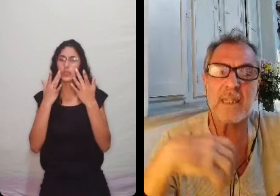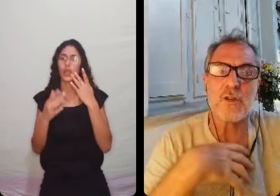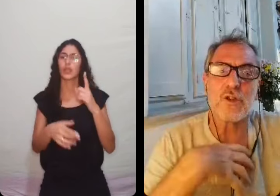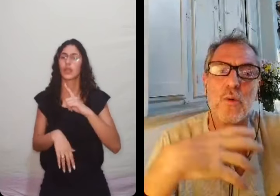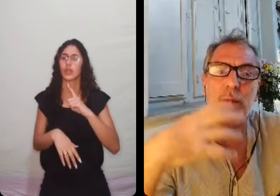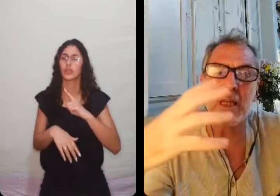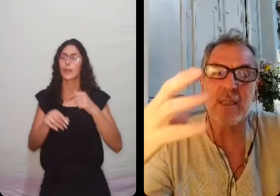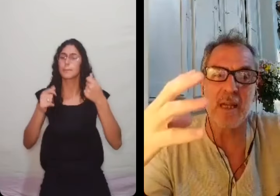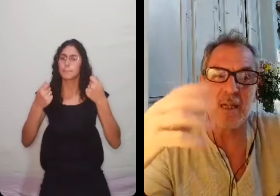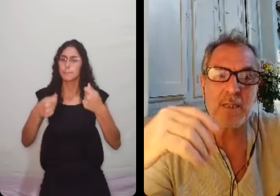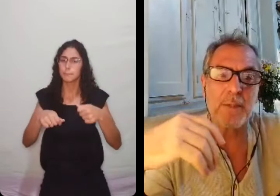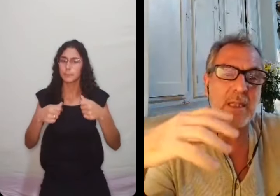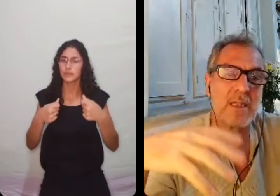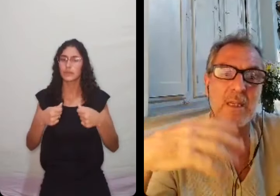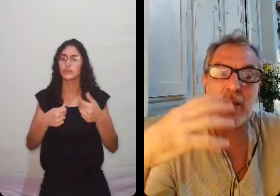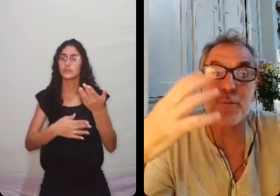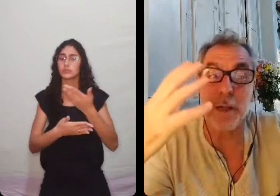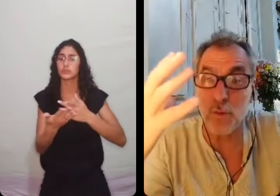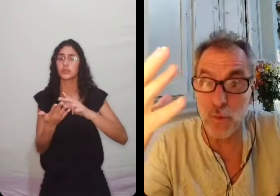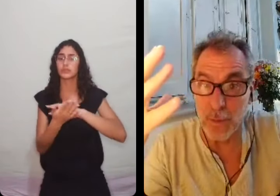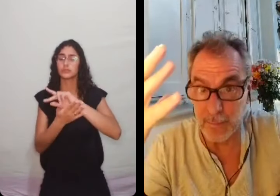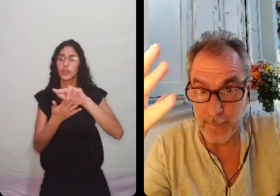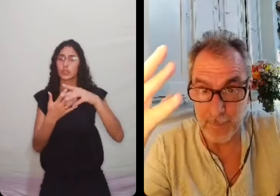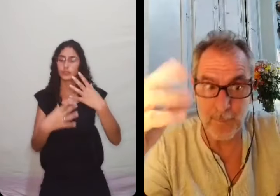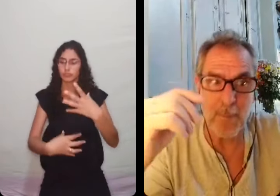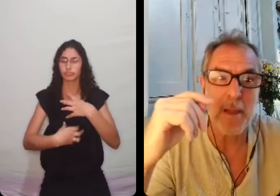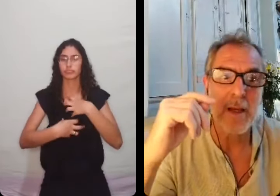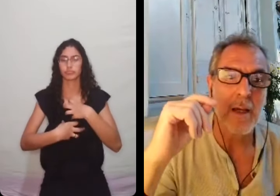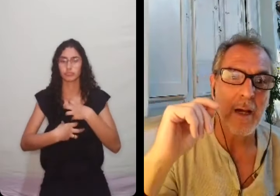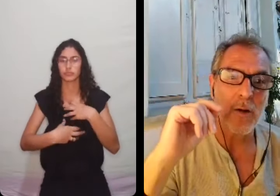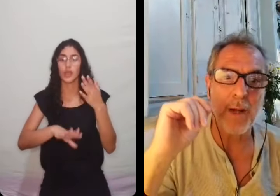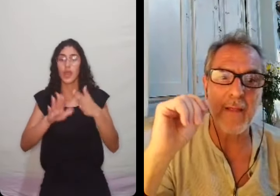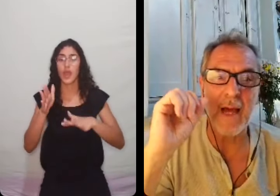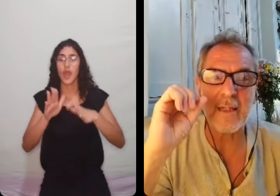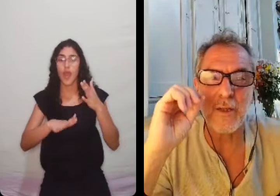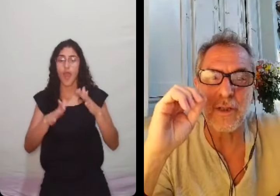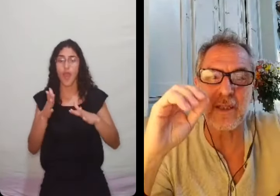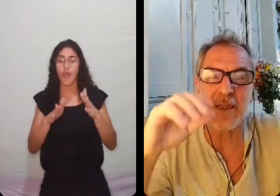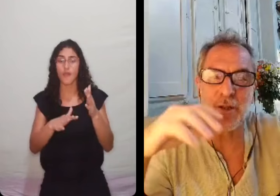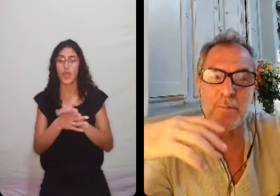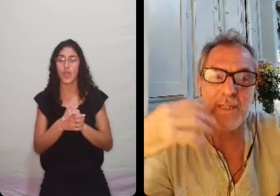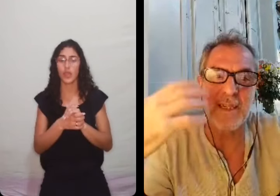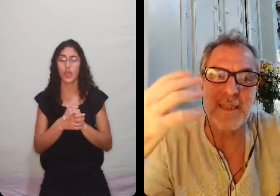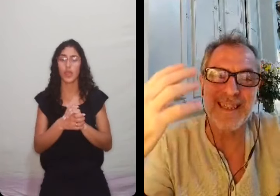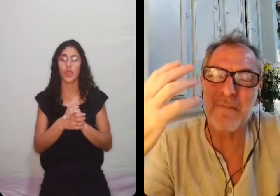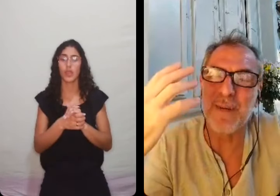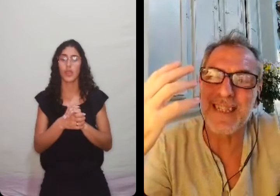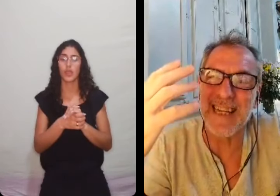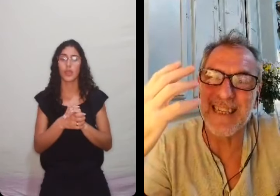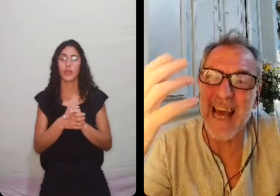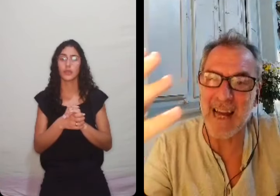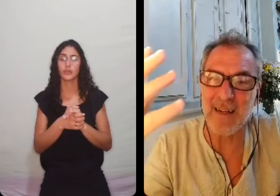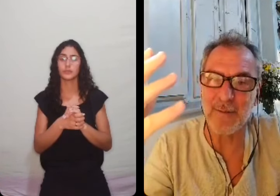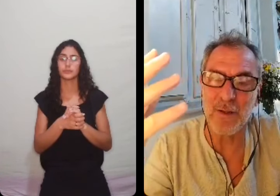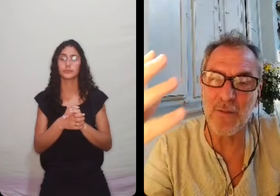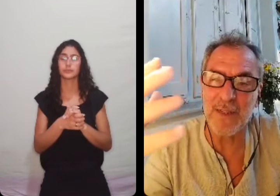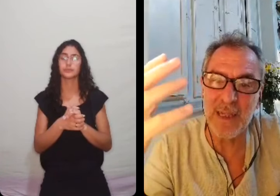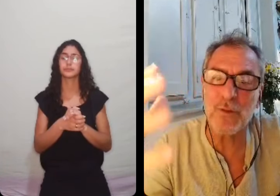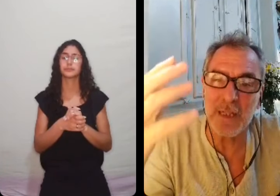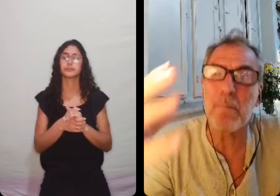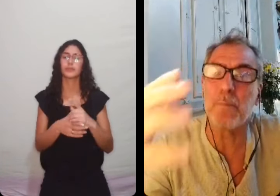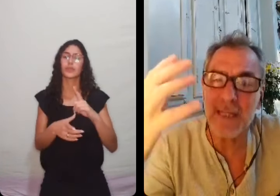coisas que nos mobilizam, às vezes que nos perturban. A obra de arte é o desejo de presentear.